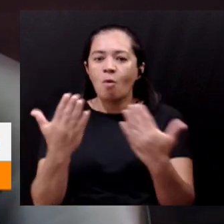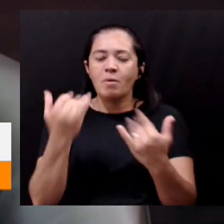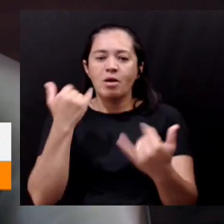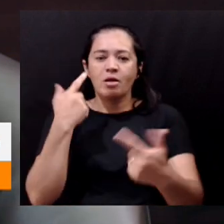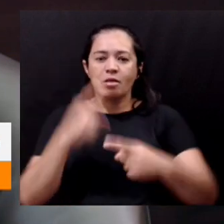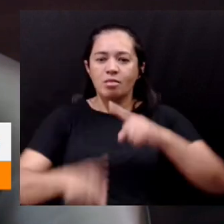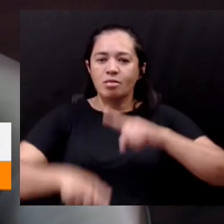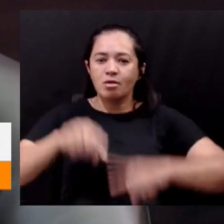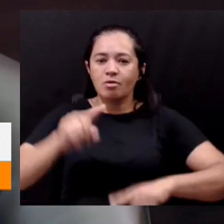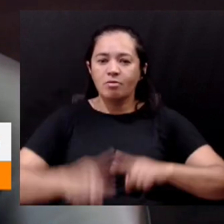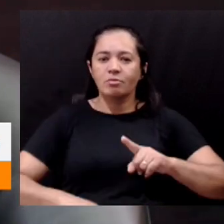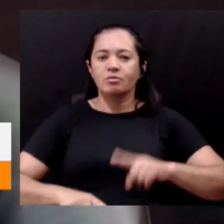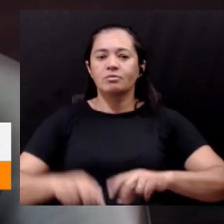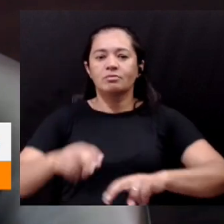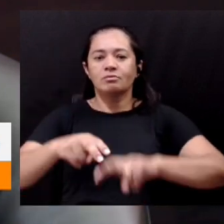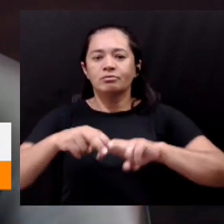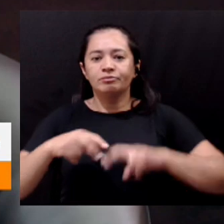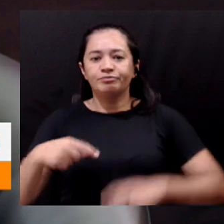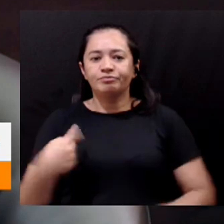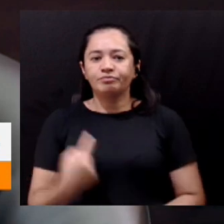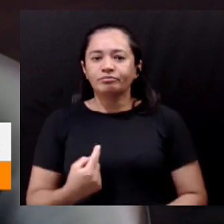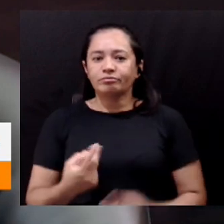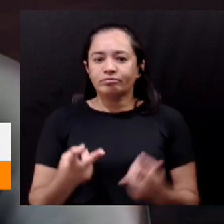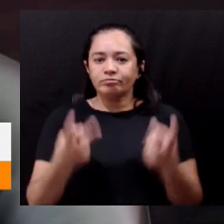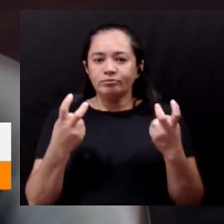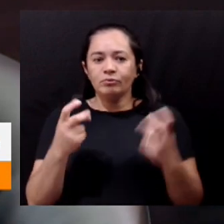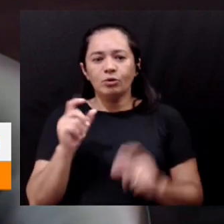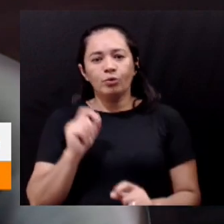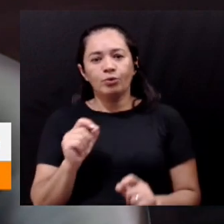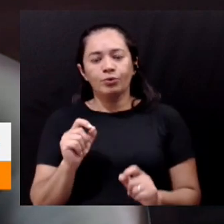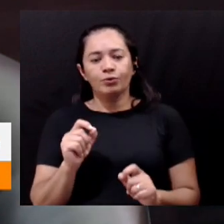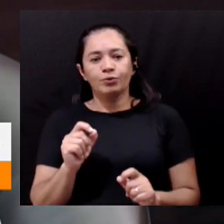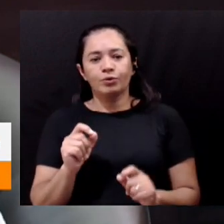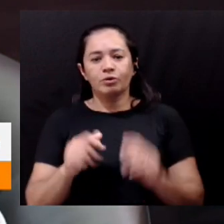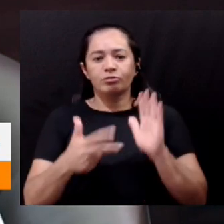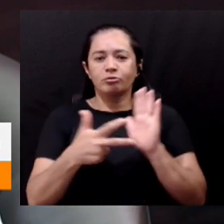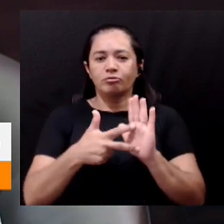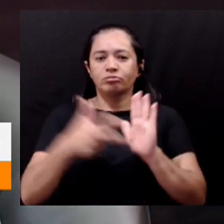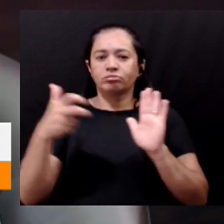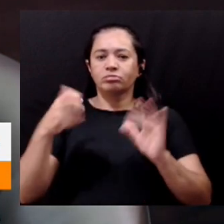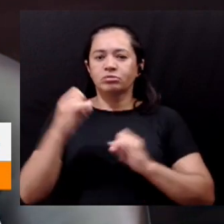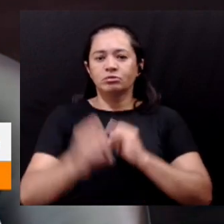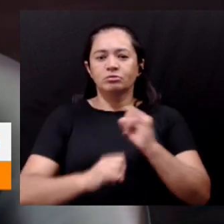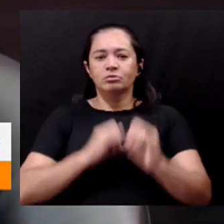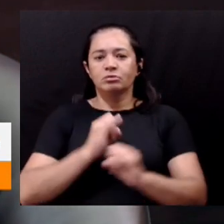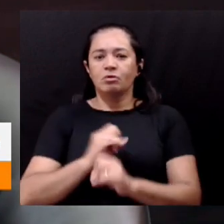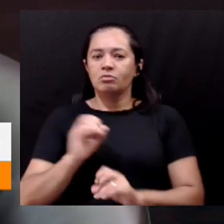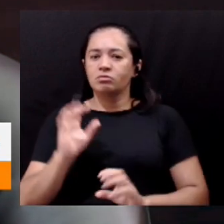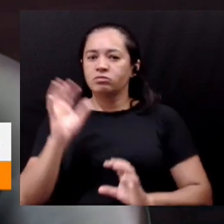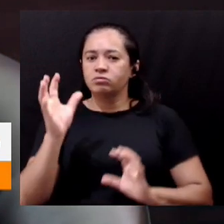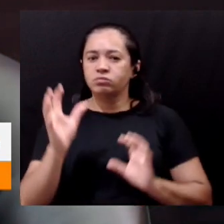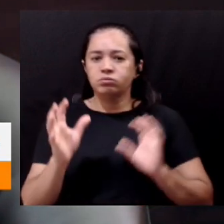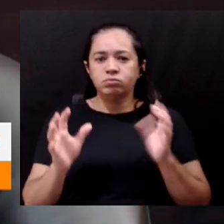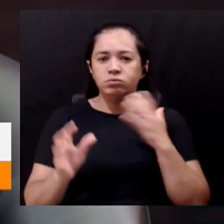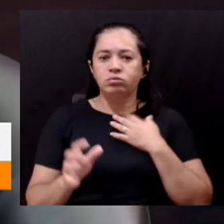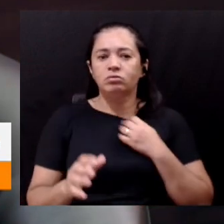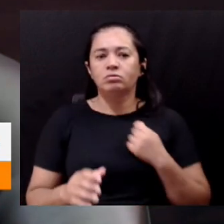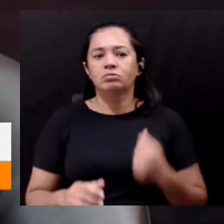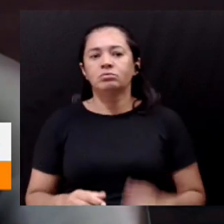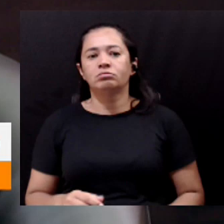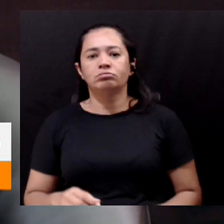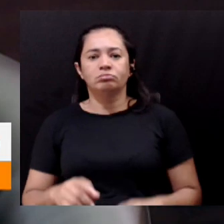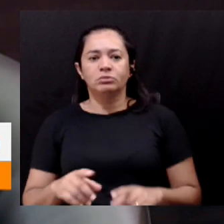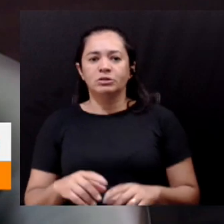isso nós vemos a crescente, né, dos crimes digitais acontecendo, de fóruns, né,